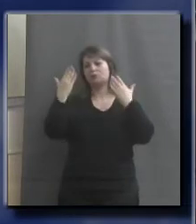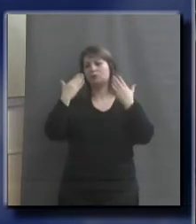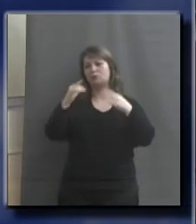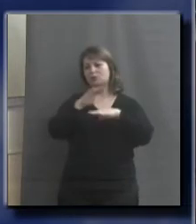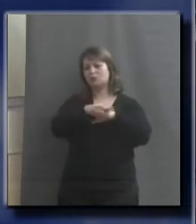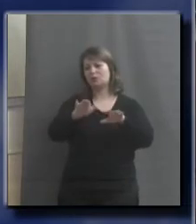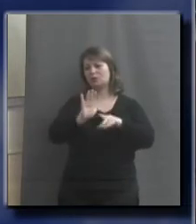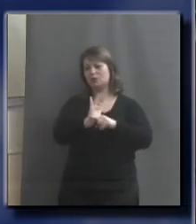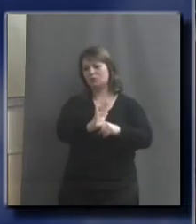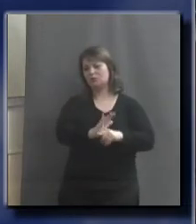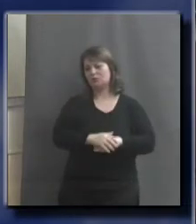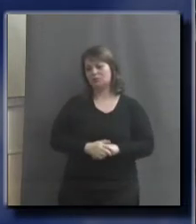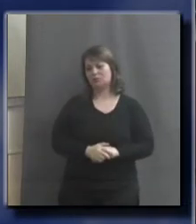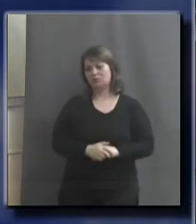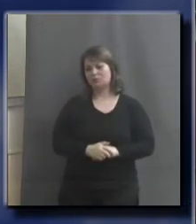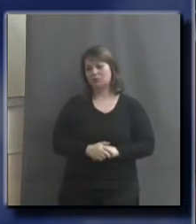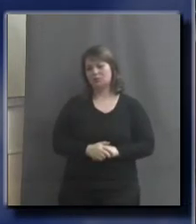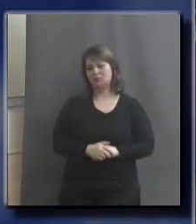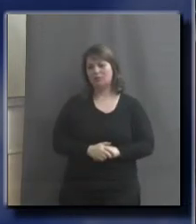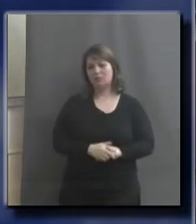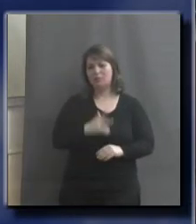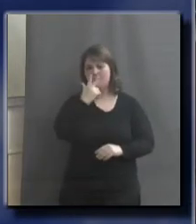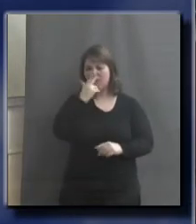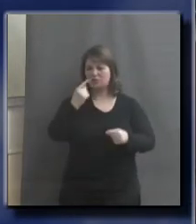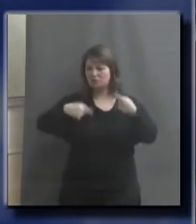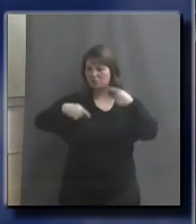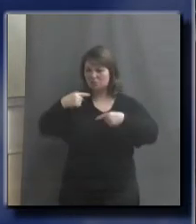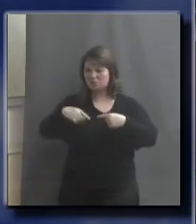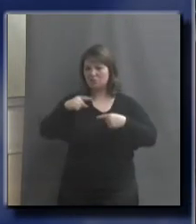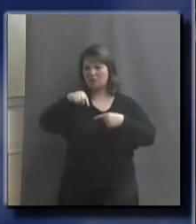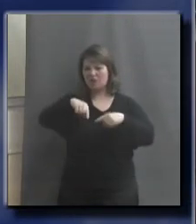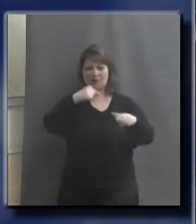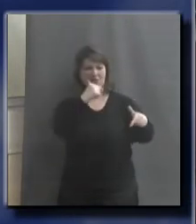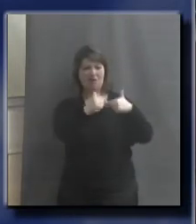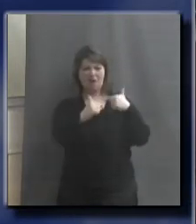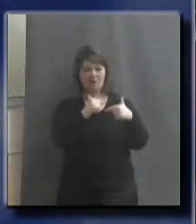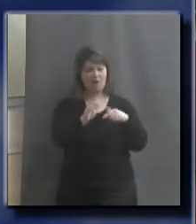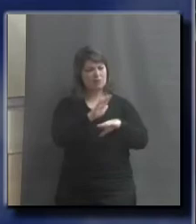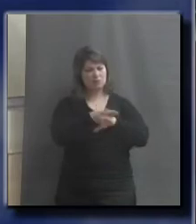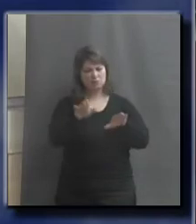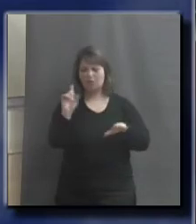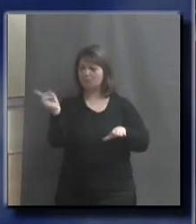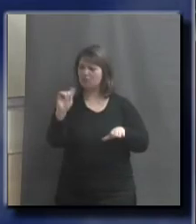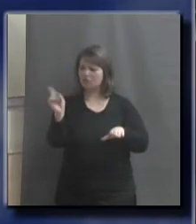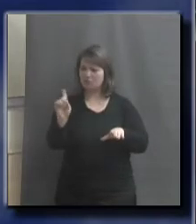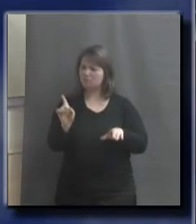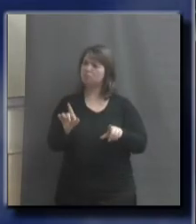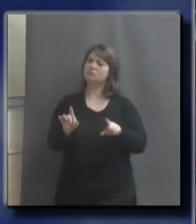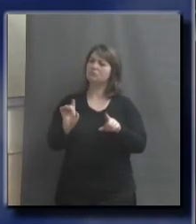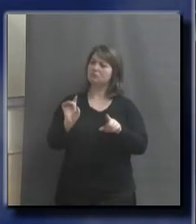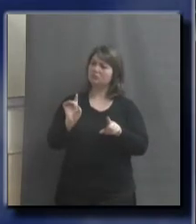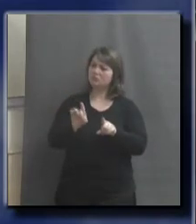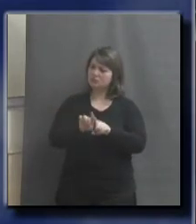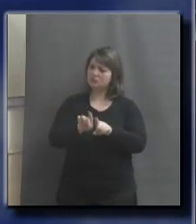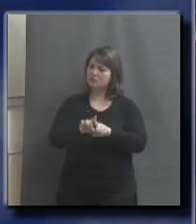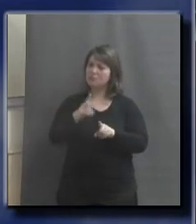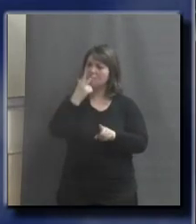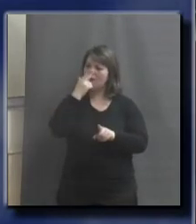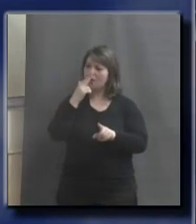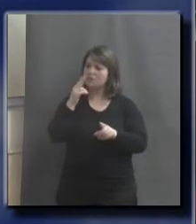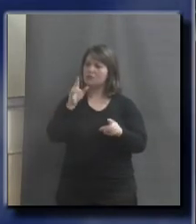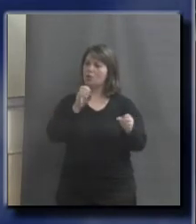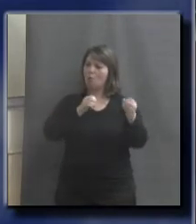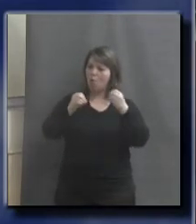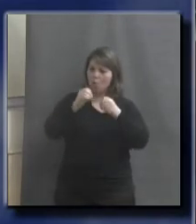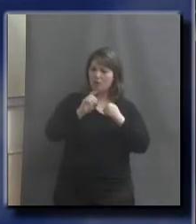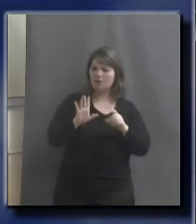psicologia, né, no sentido não de disputa de mercado, assim, mas de campo para a gente se orientar sobre